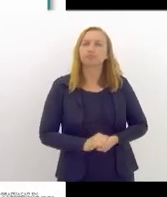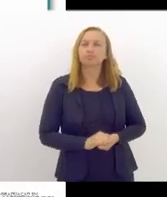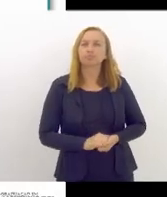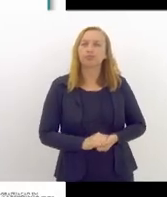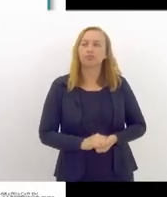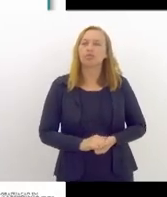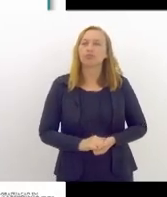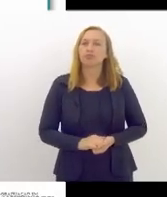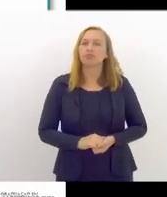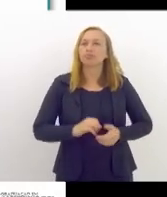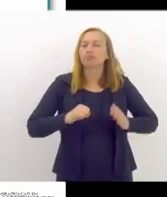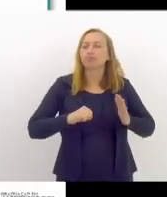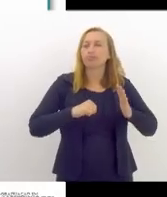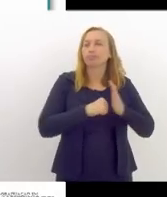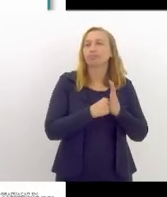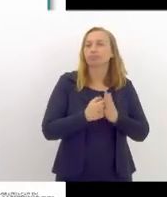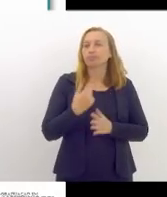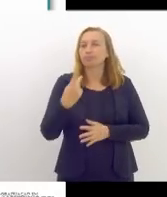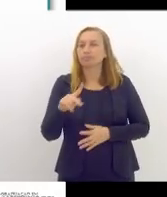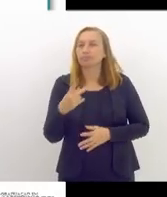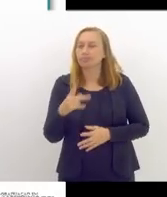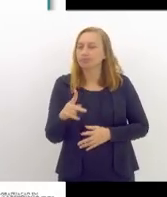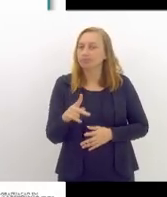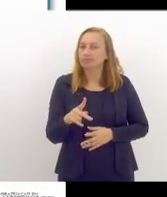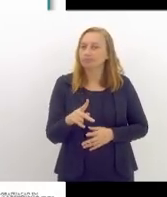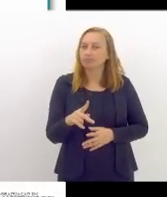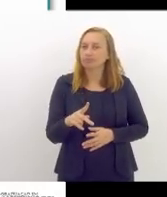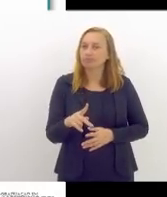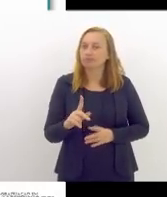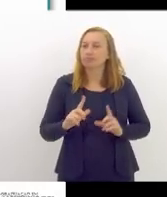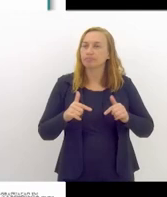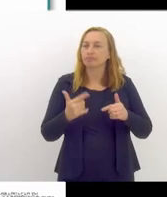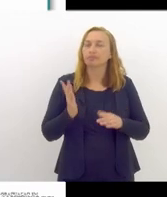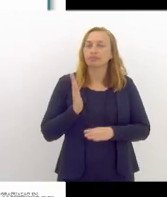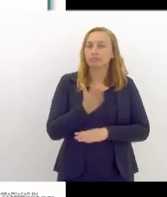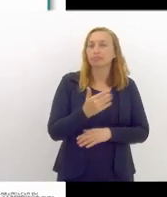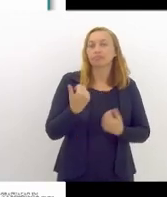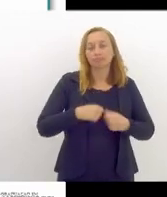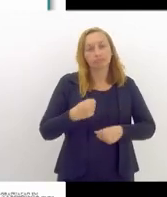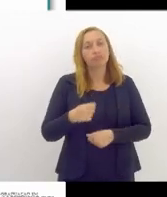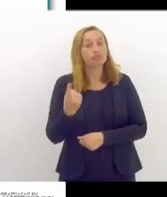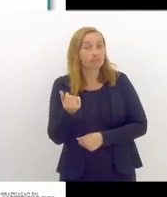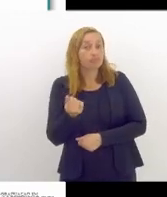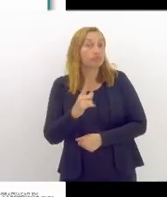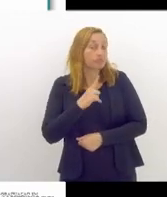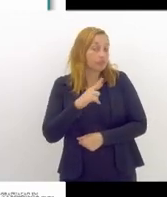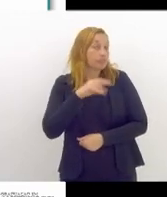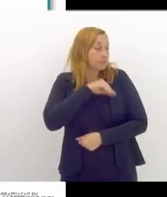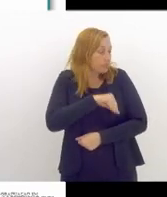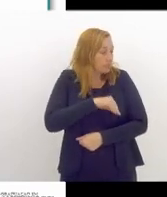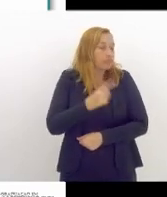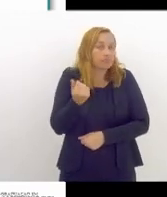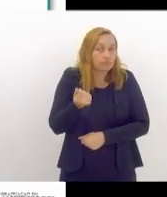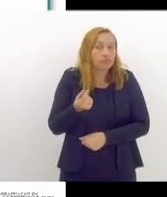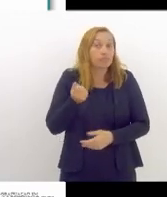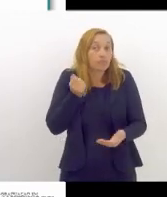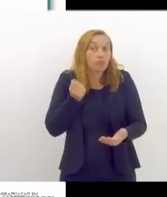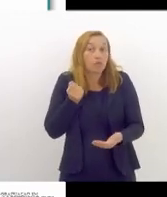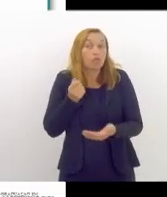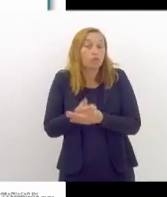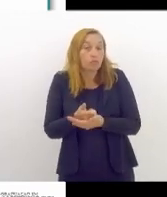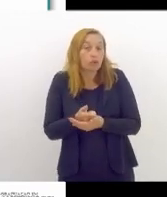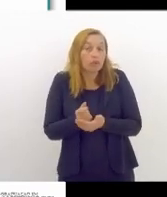o impacto dele vem de uma Medida indireta ou seja eu tenho que ter dinheiro tem que ter renda para eu consumir turismo